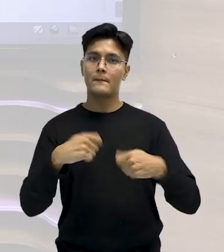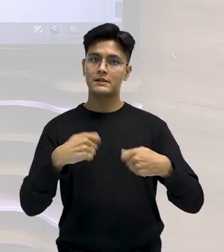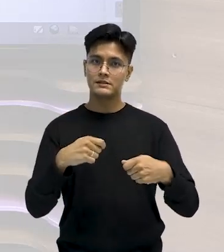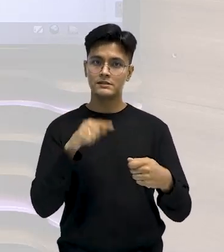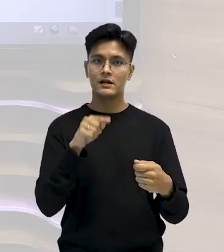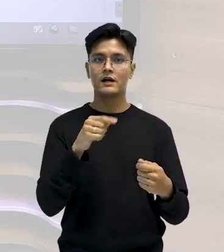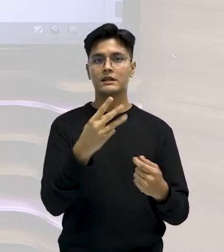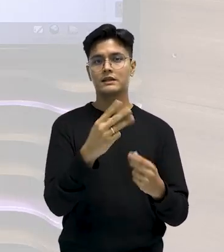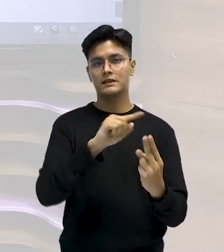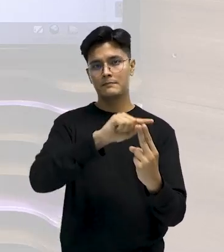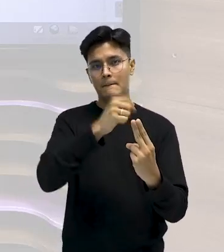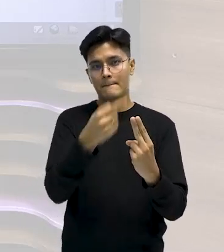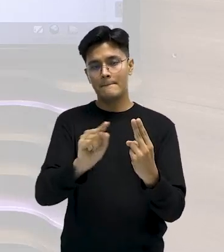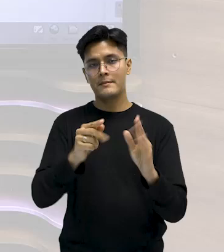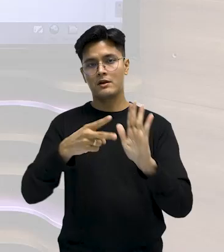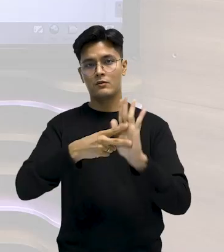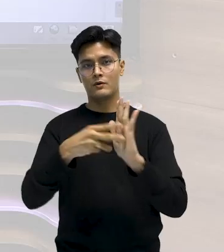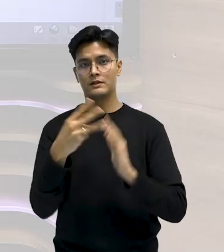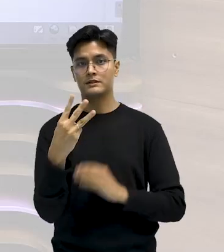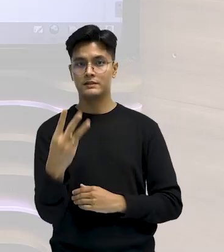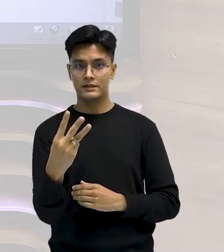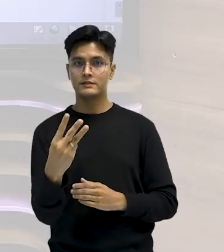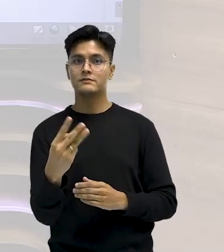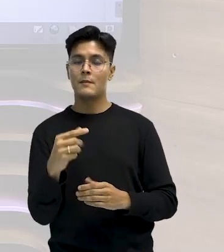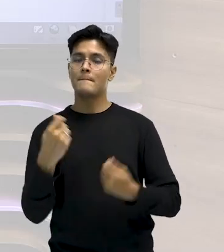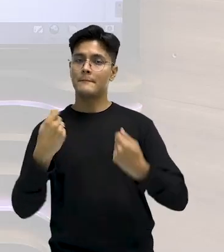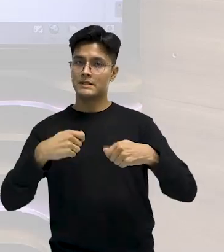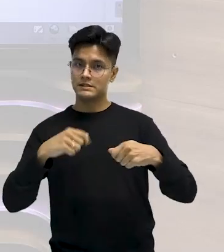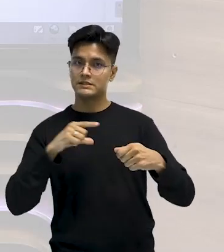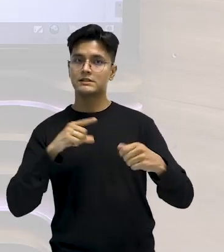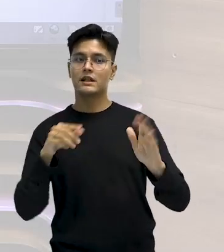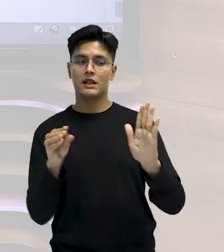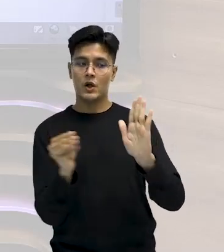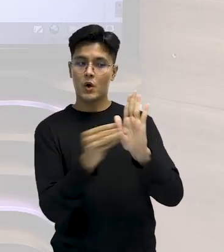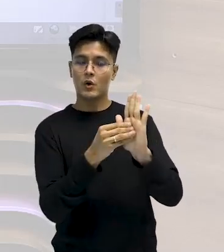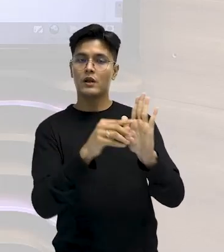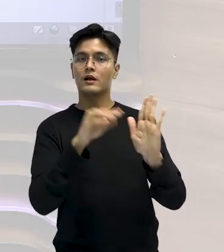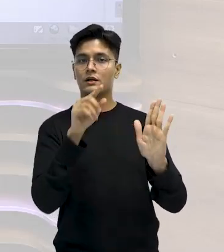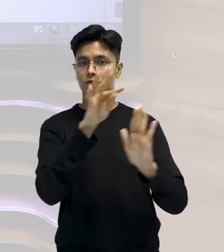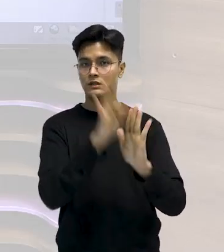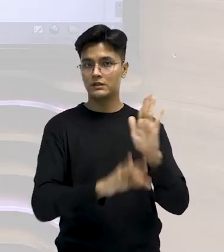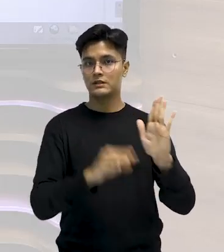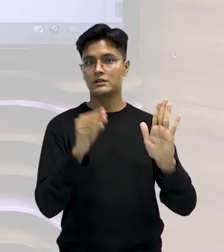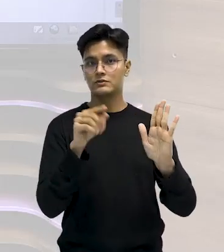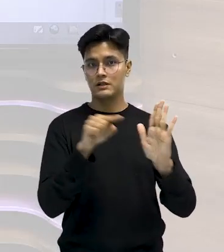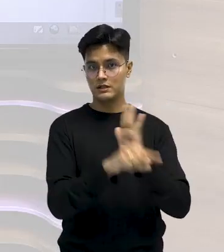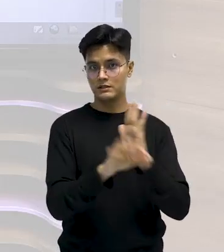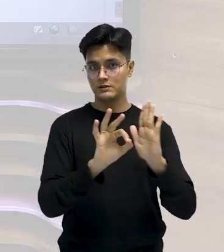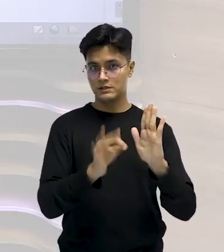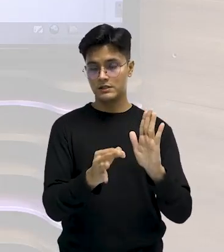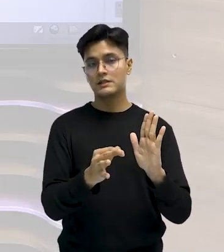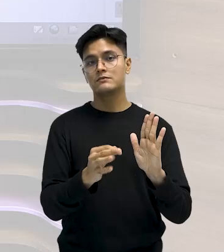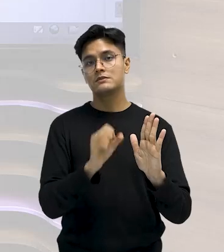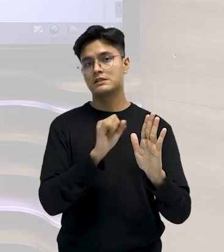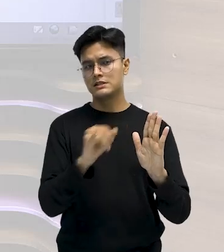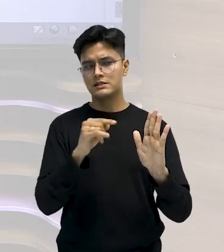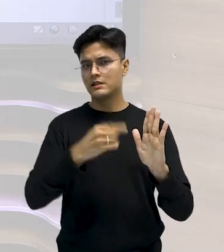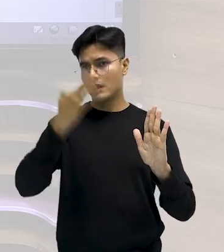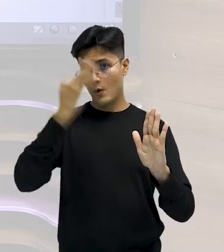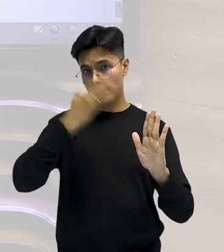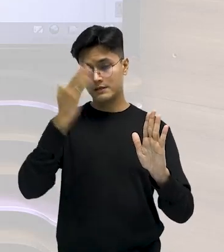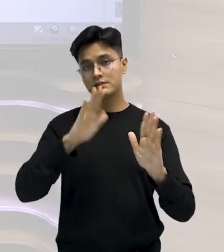o π igual a 3, a questão tem que te informar esses dois valores. Caso contrário, o π sempre